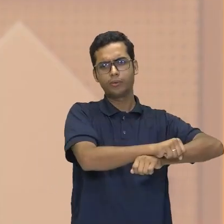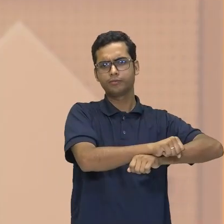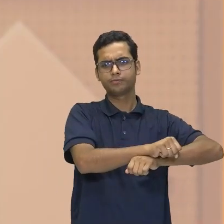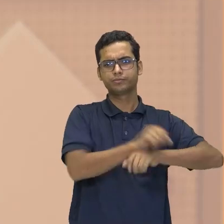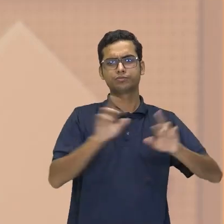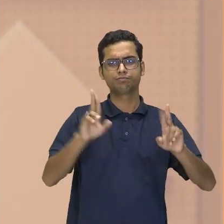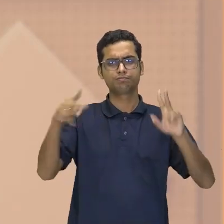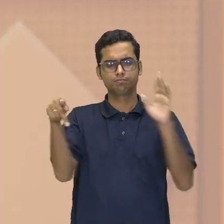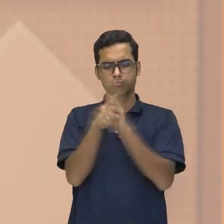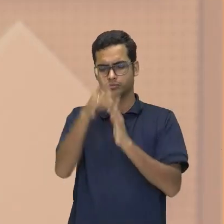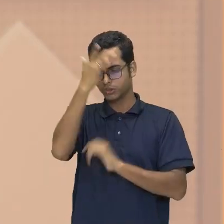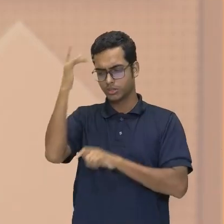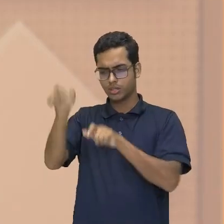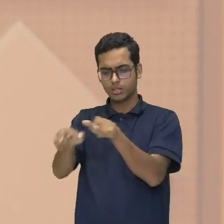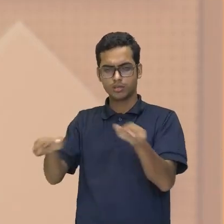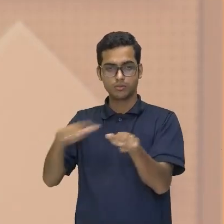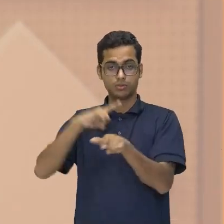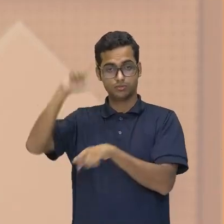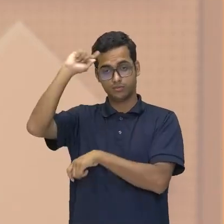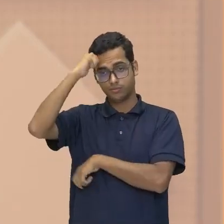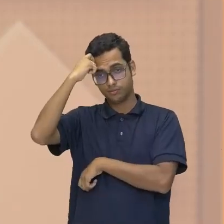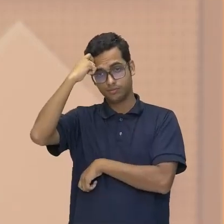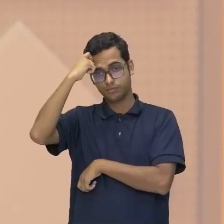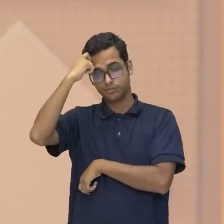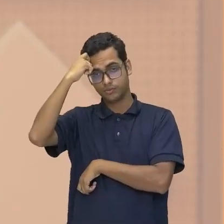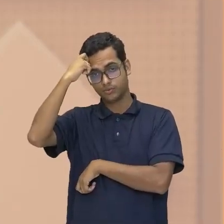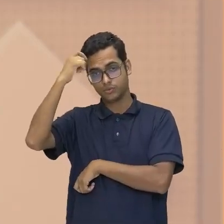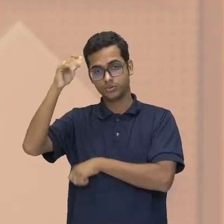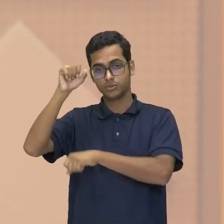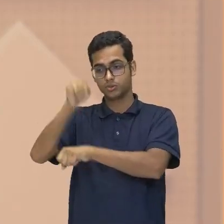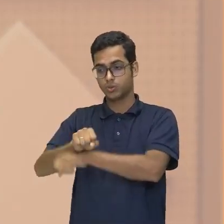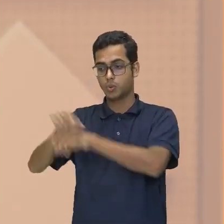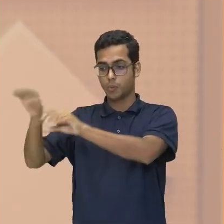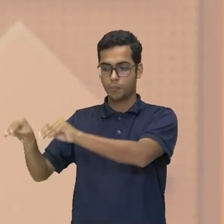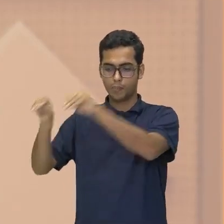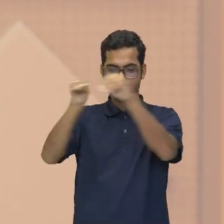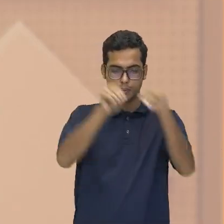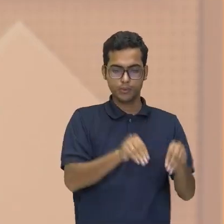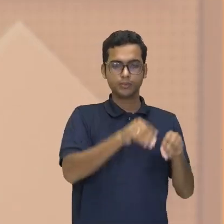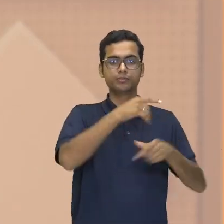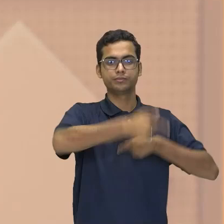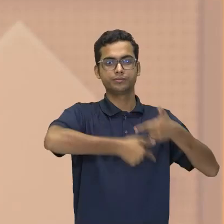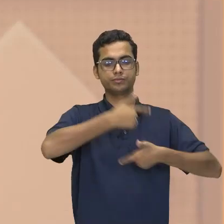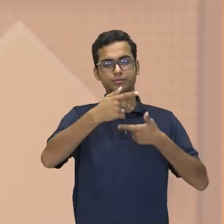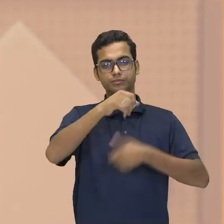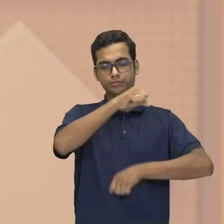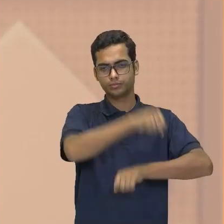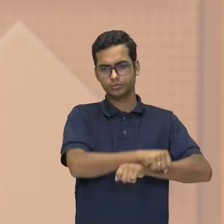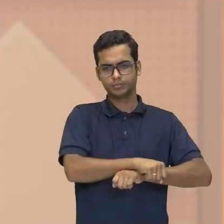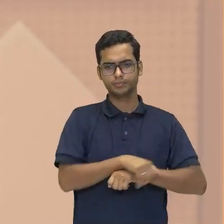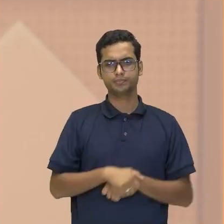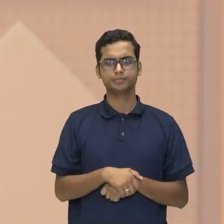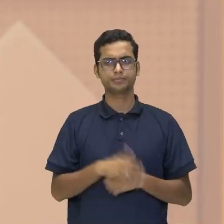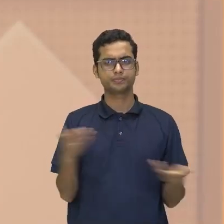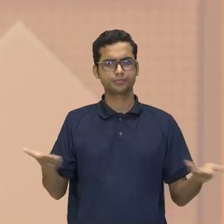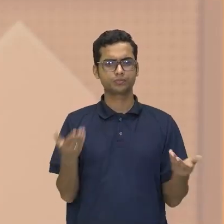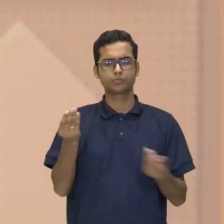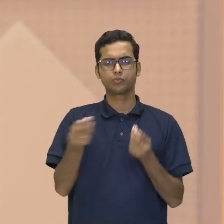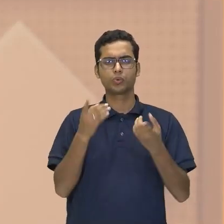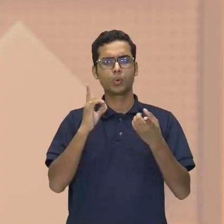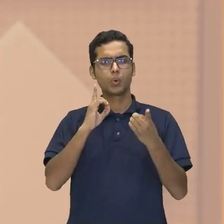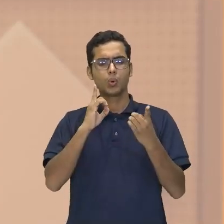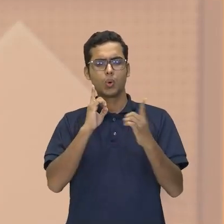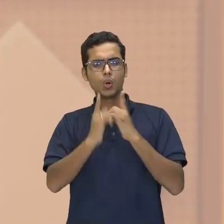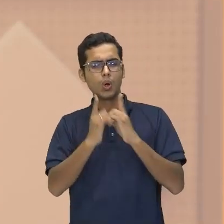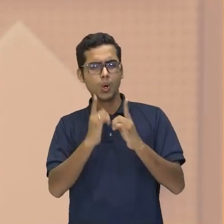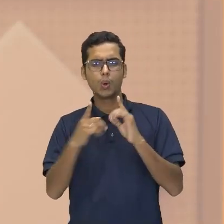na condição de escravizado. Certo? Então, vamos observar como é que estava a dinâmica social e